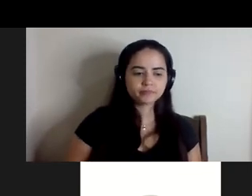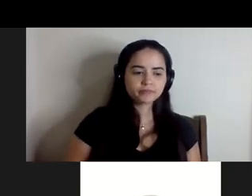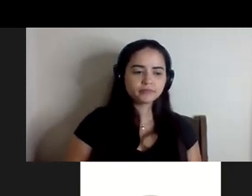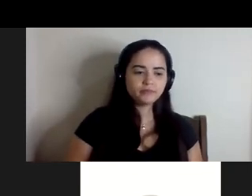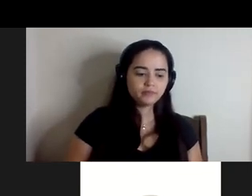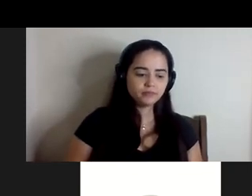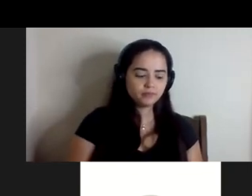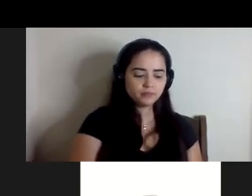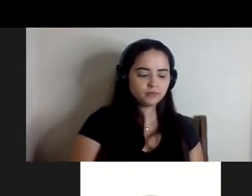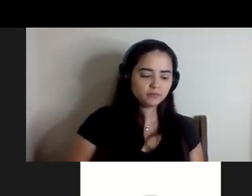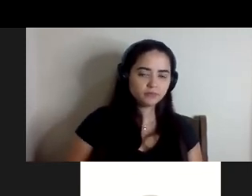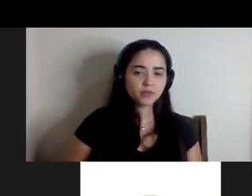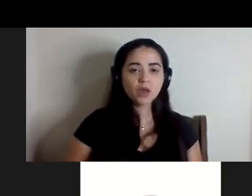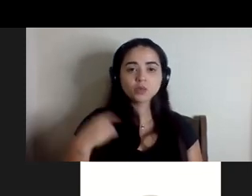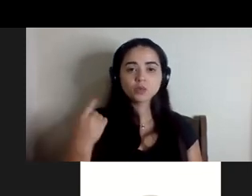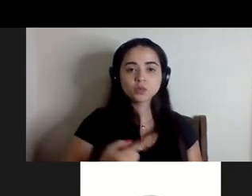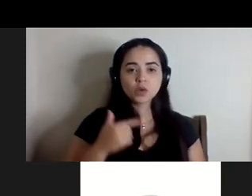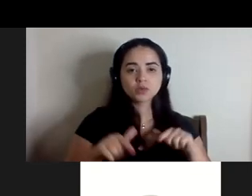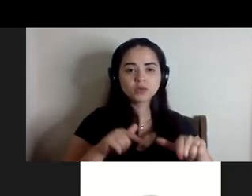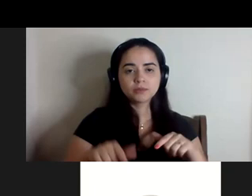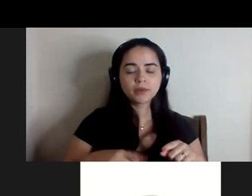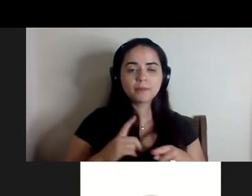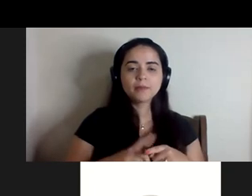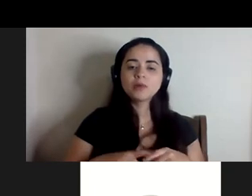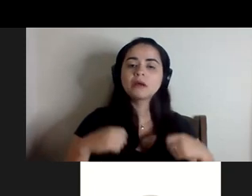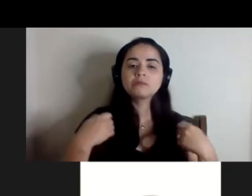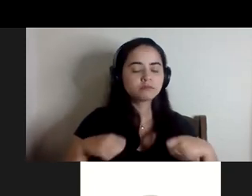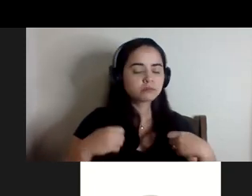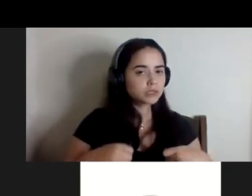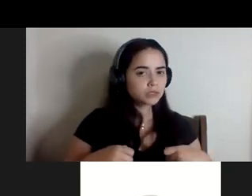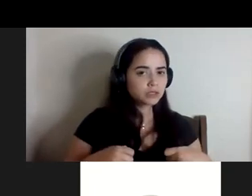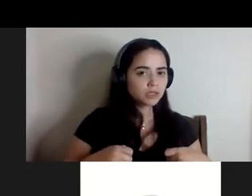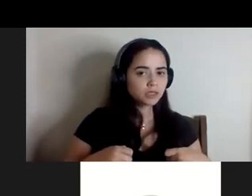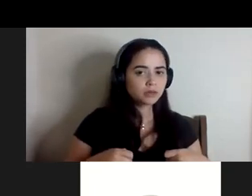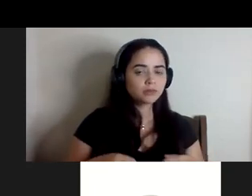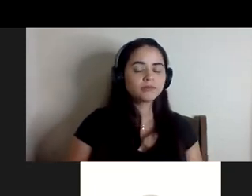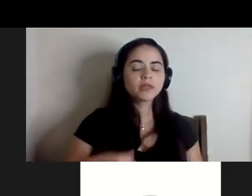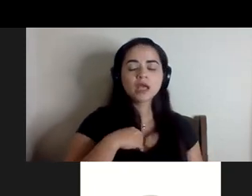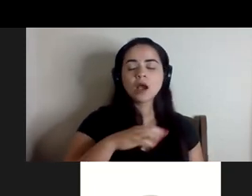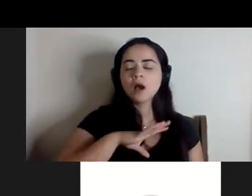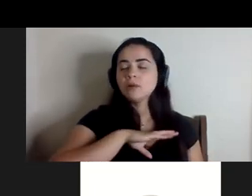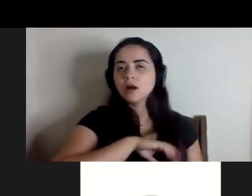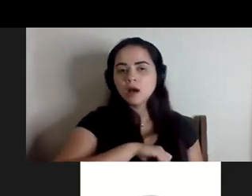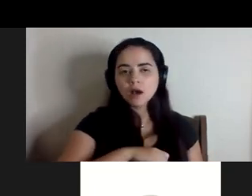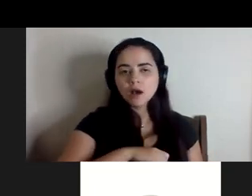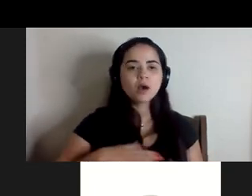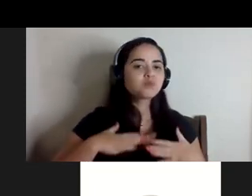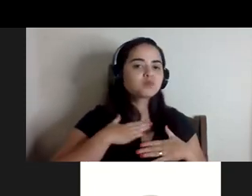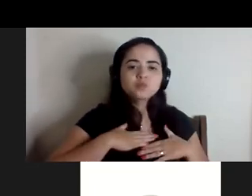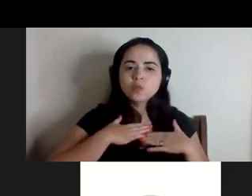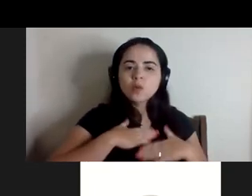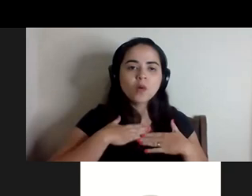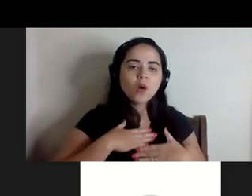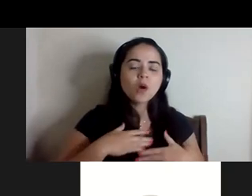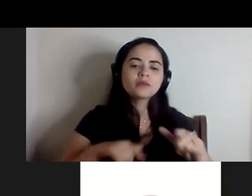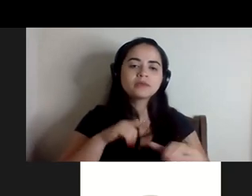nós trabalhamos porque precisamos, é óbvio. Eu amo, eu adoro, eu gosto do